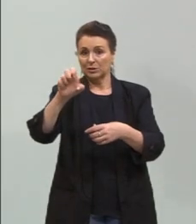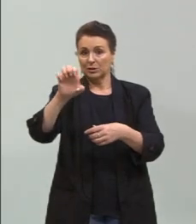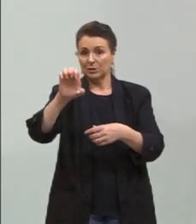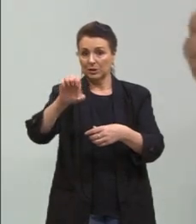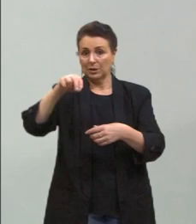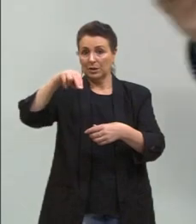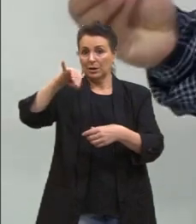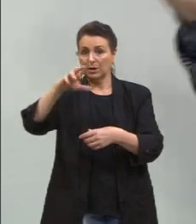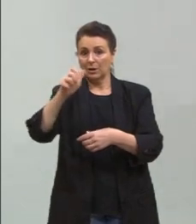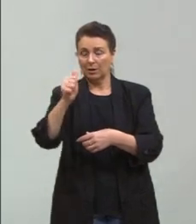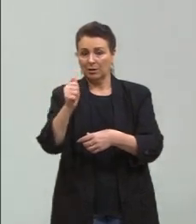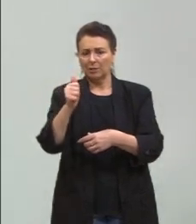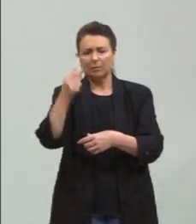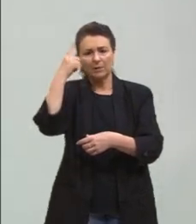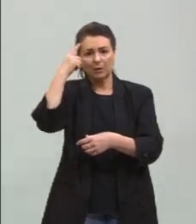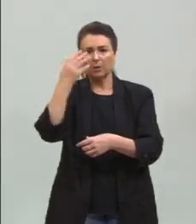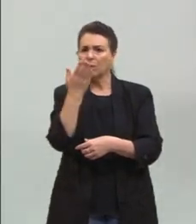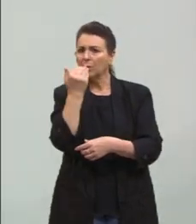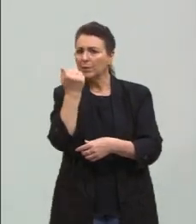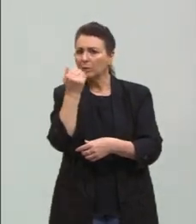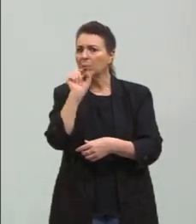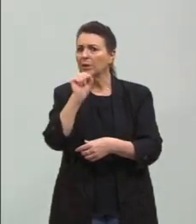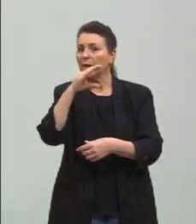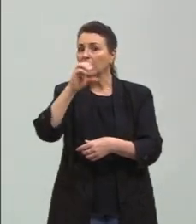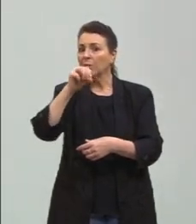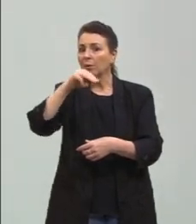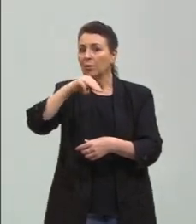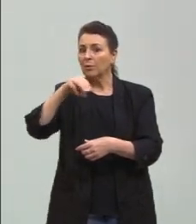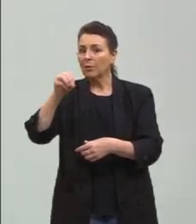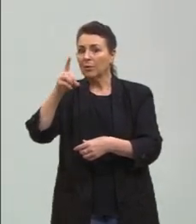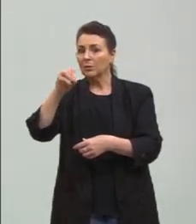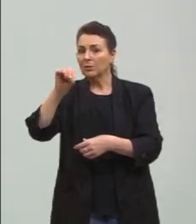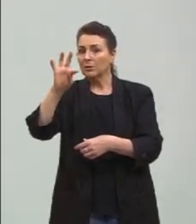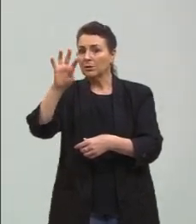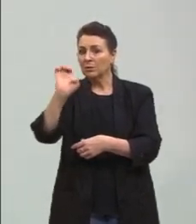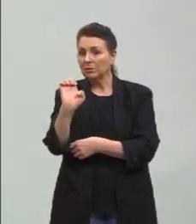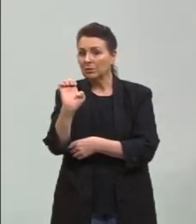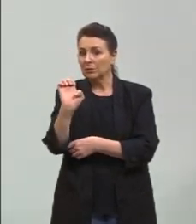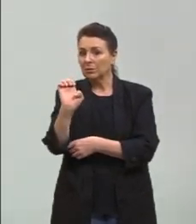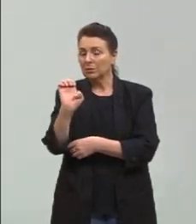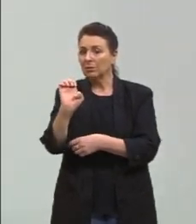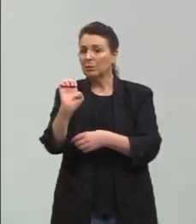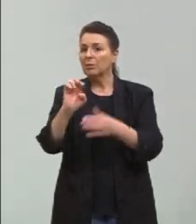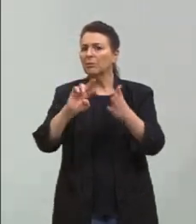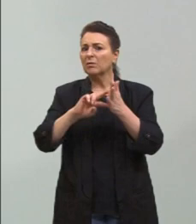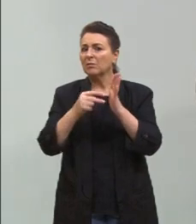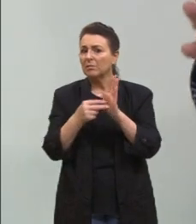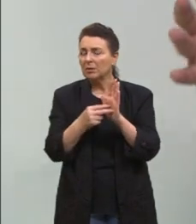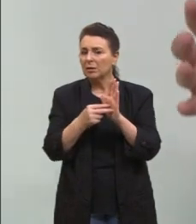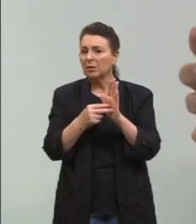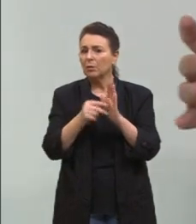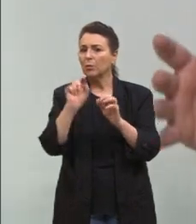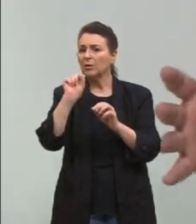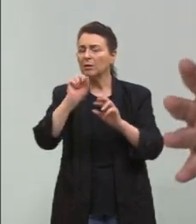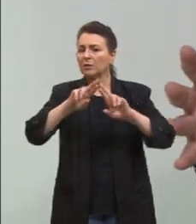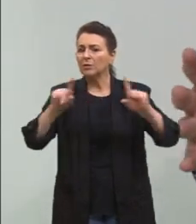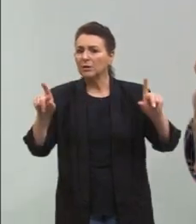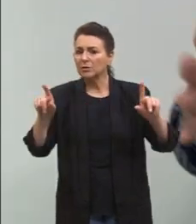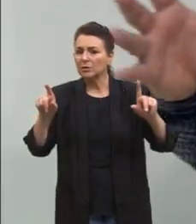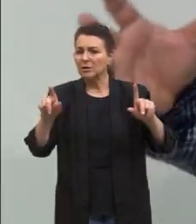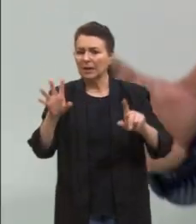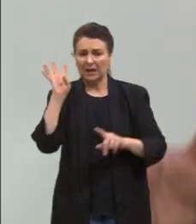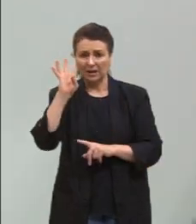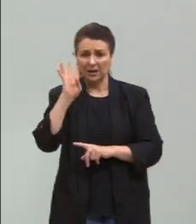é alimento e o que que é commodity será que seria bacana a área total do